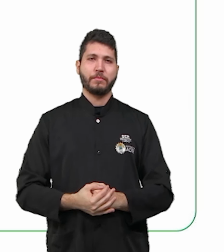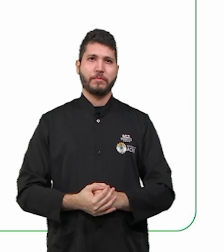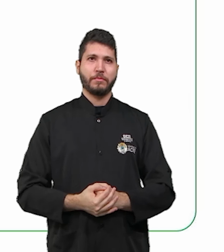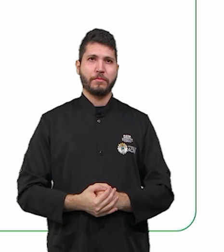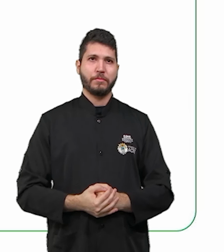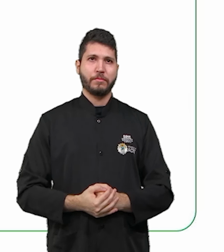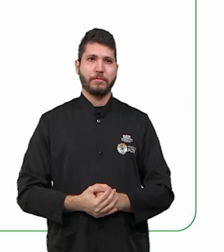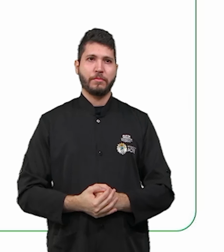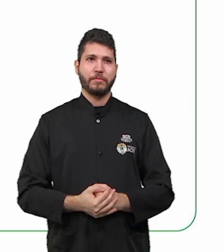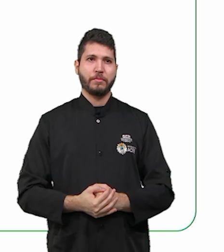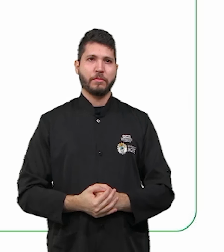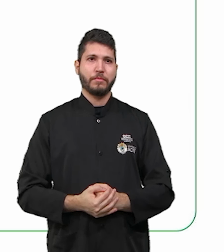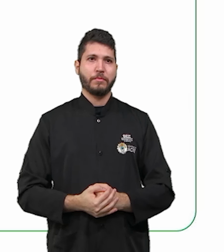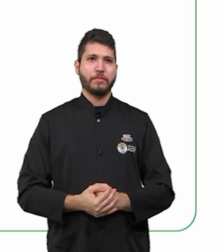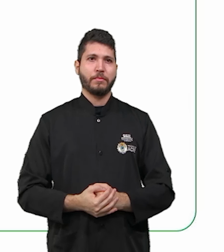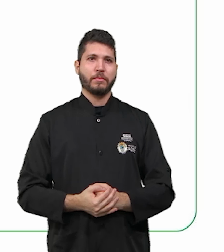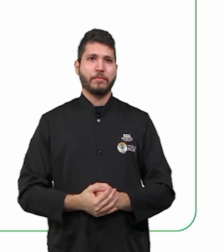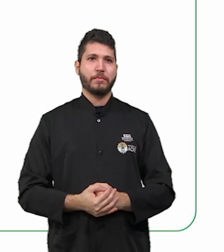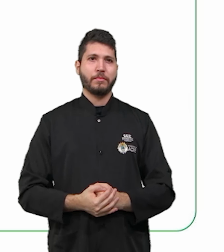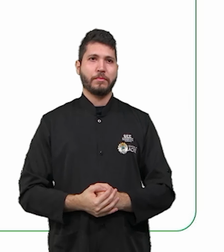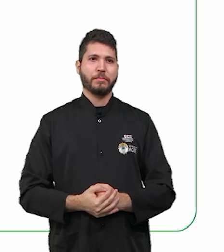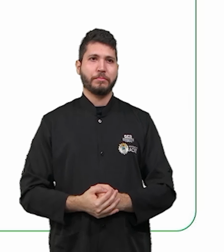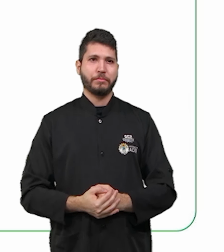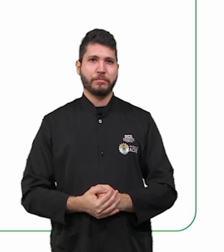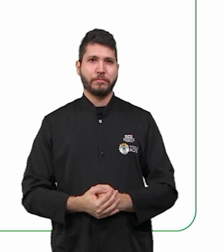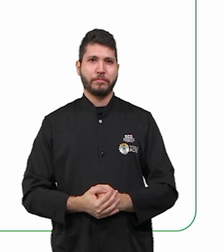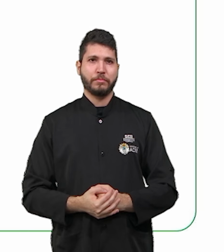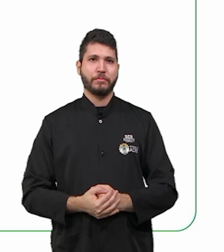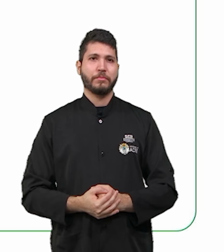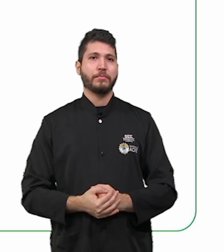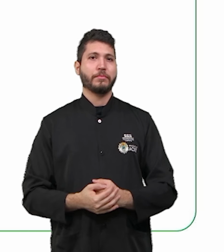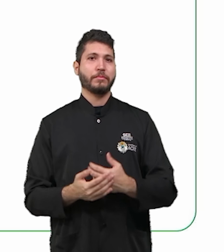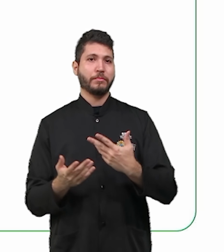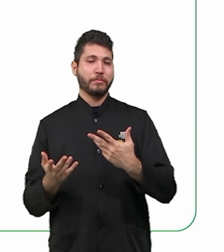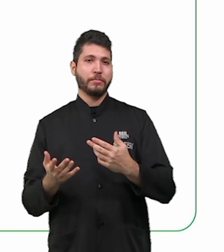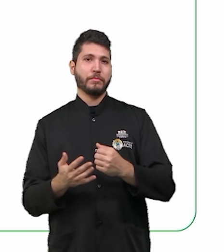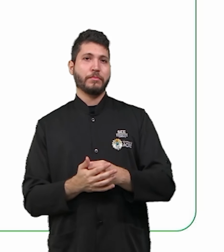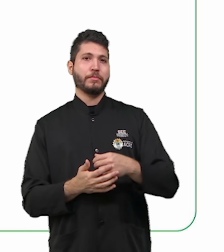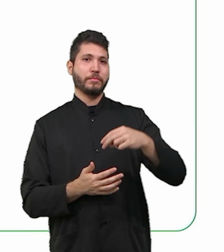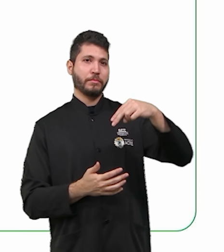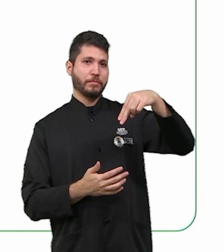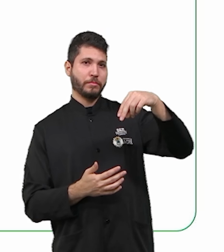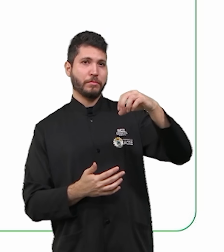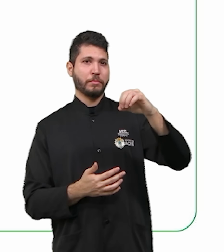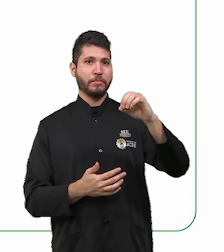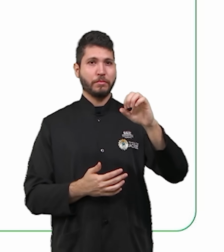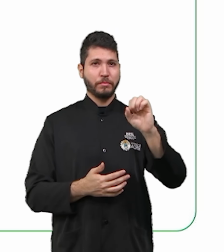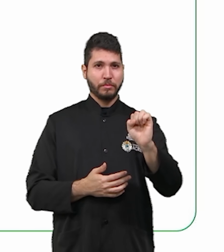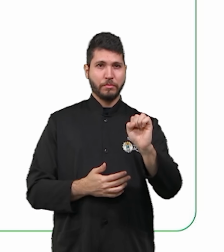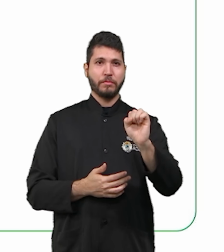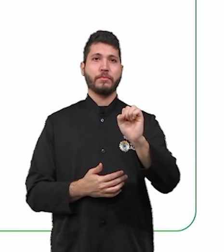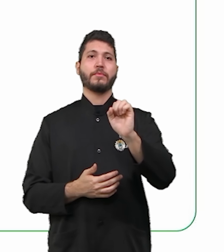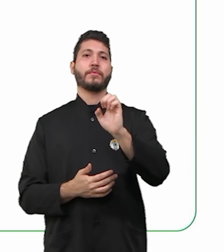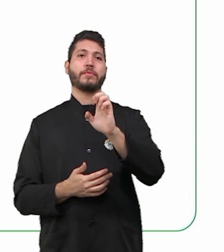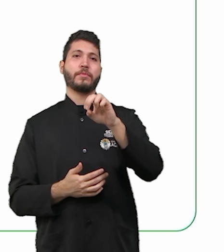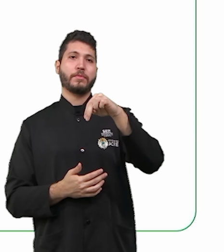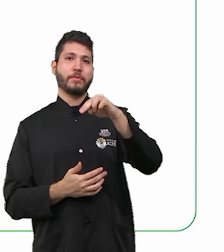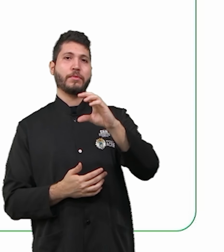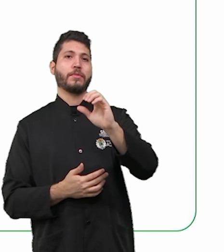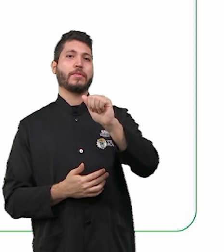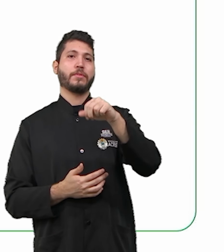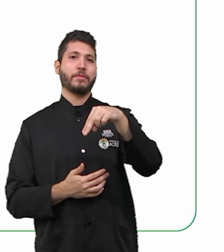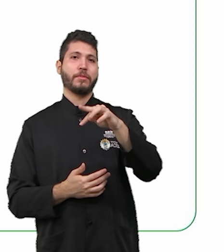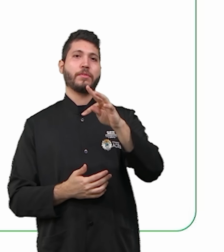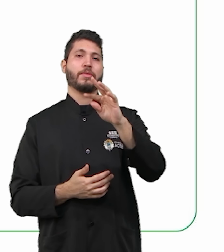né? Nos encanta desafiar os modelos de corpo perfeito. Então, nós gostamos de desafiar esses modelos de